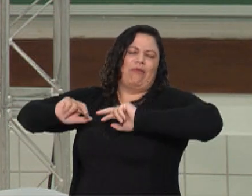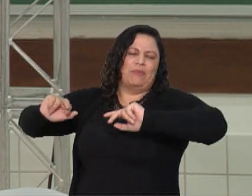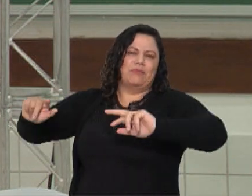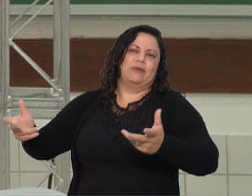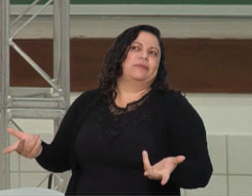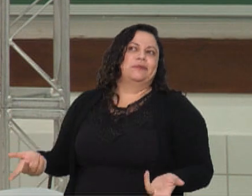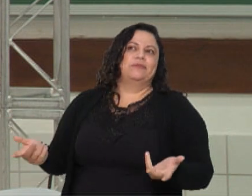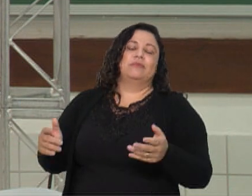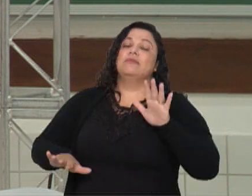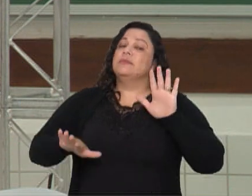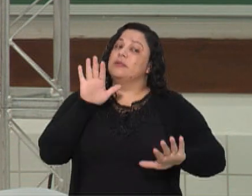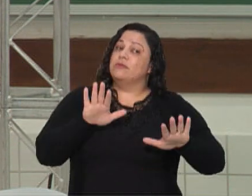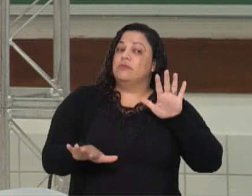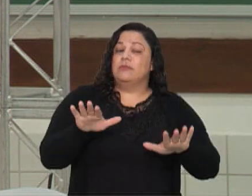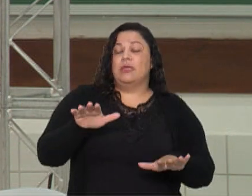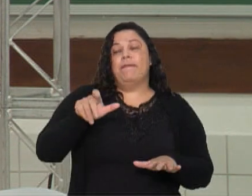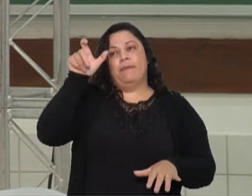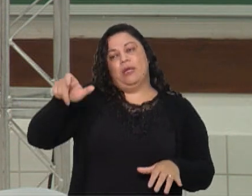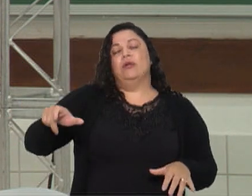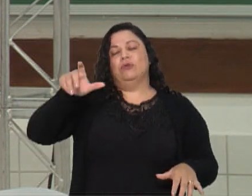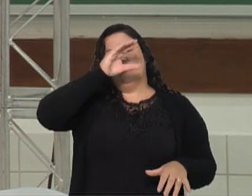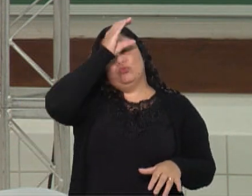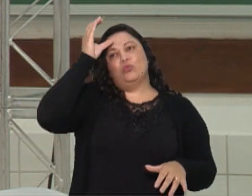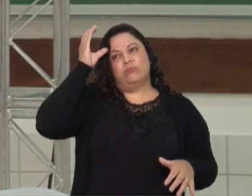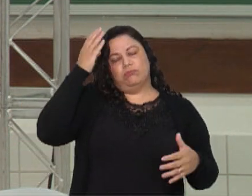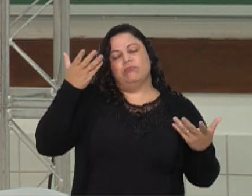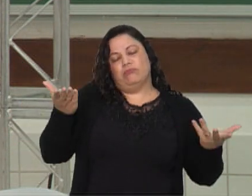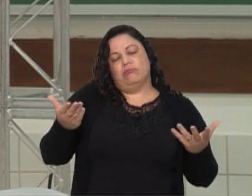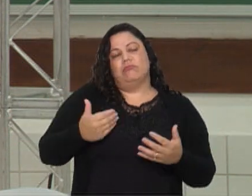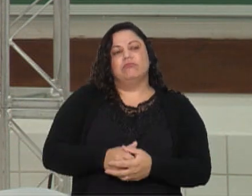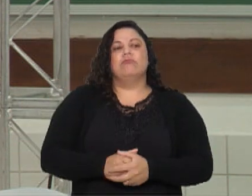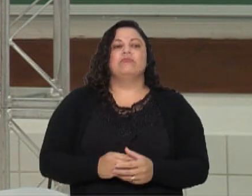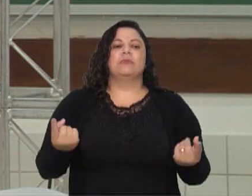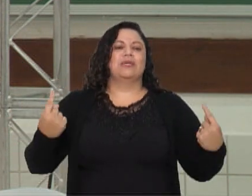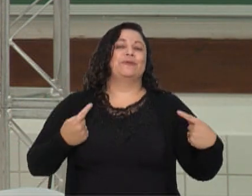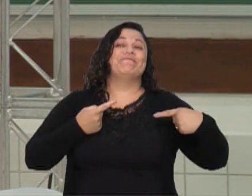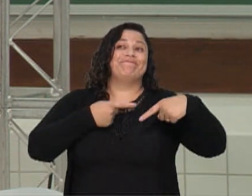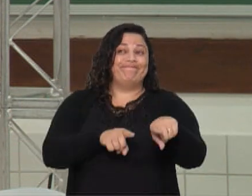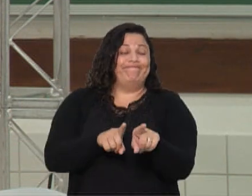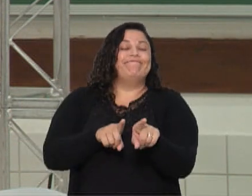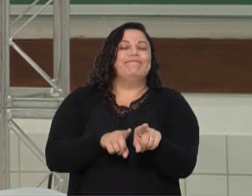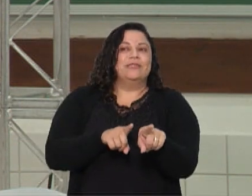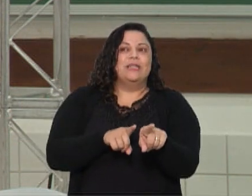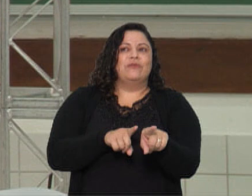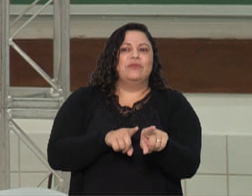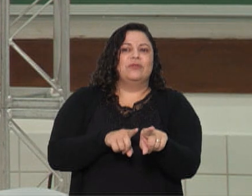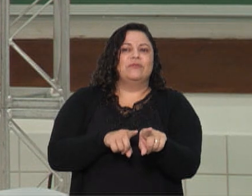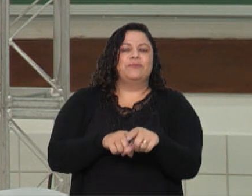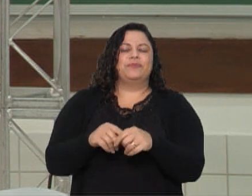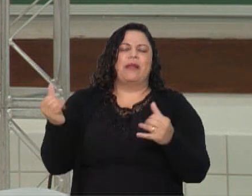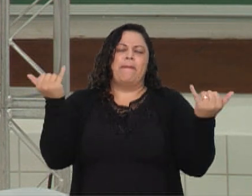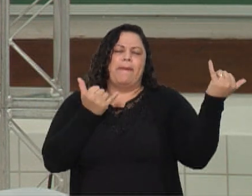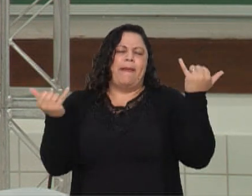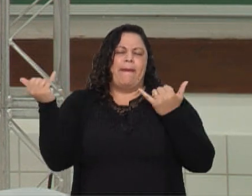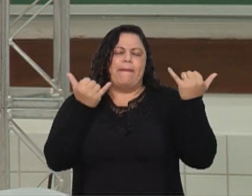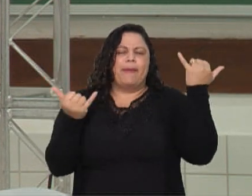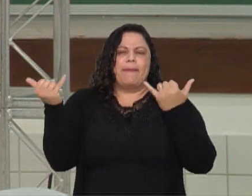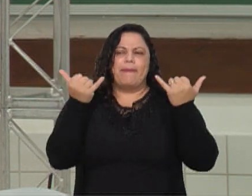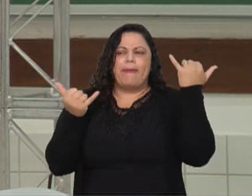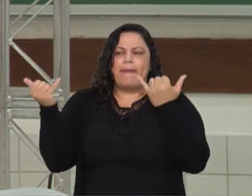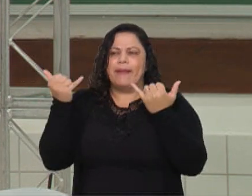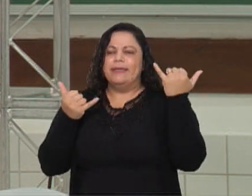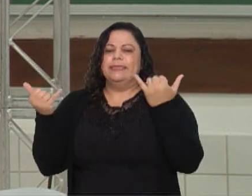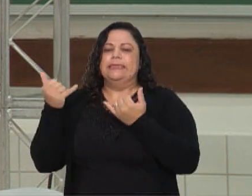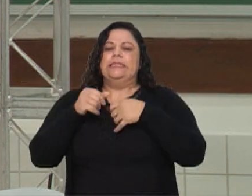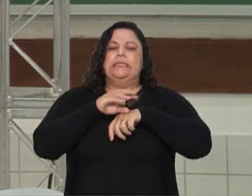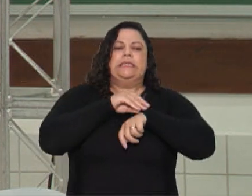encomendando, certo? Então, todos esses desafios que o arquiteto tem de buscar todas essas informações, informações de